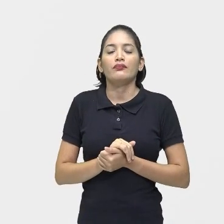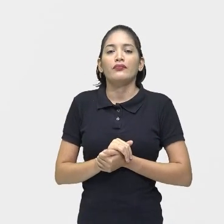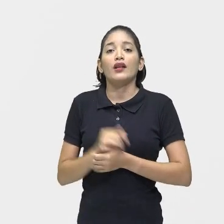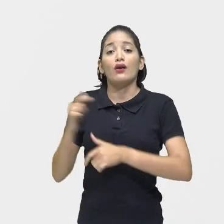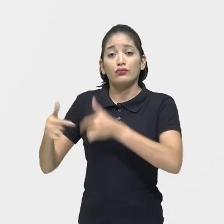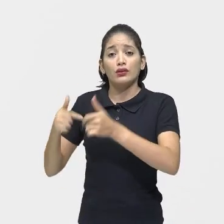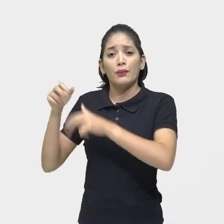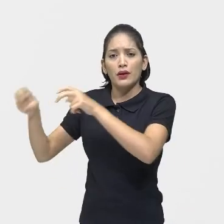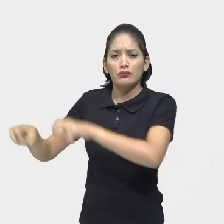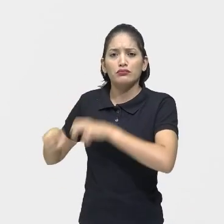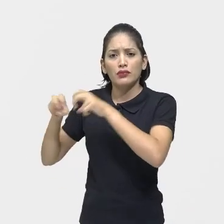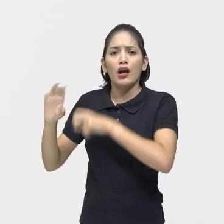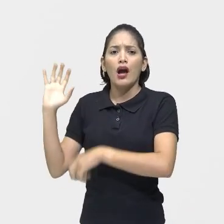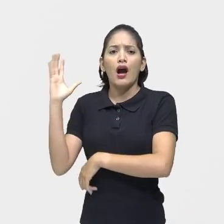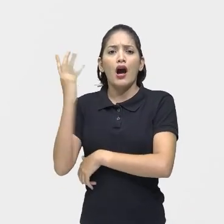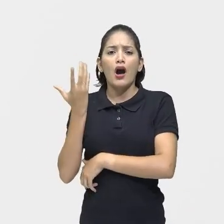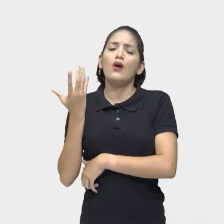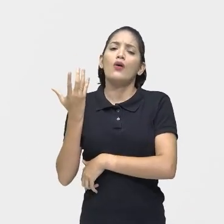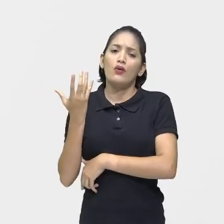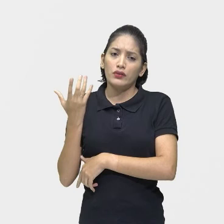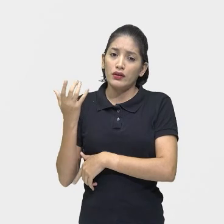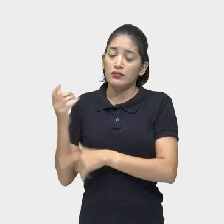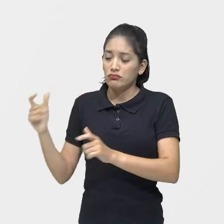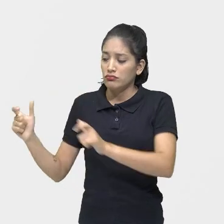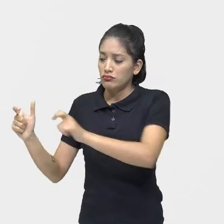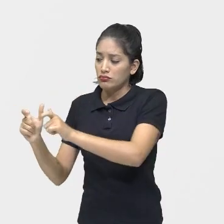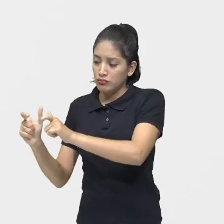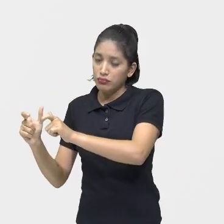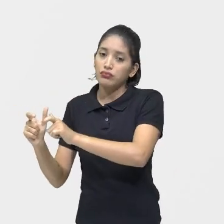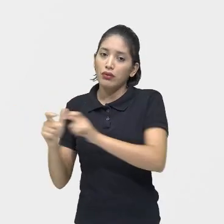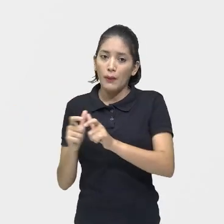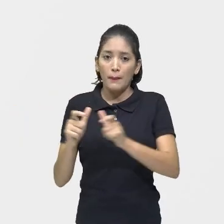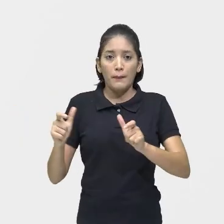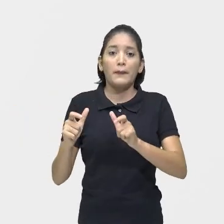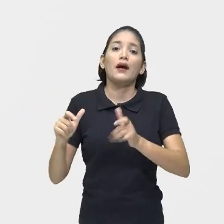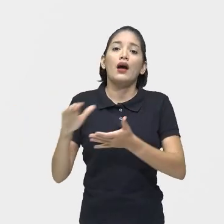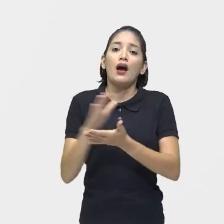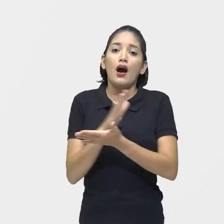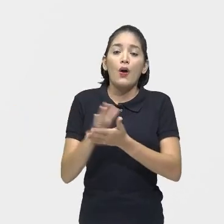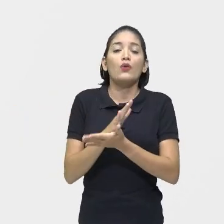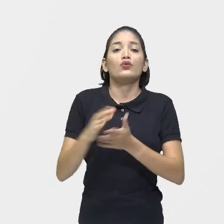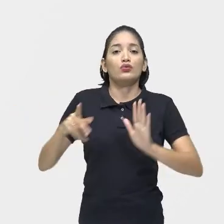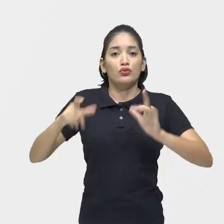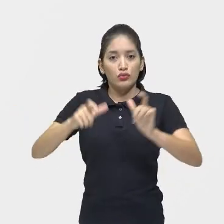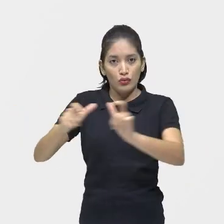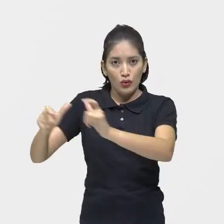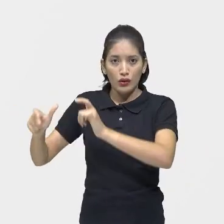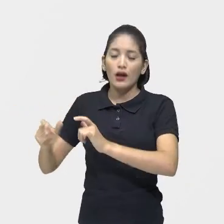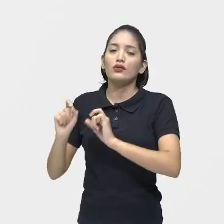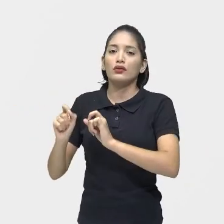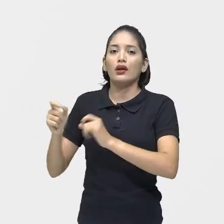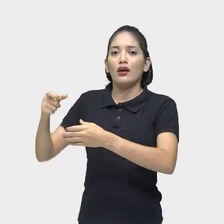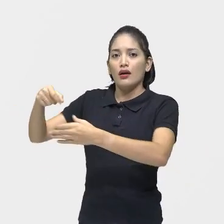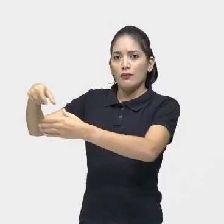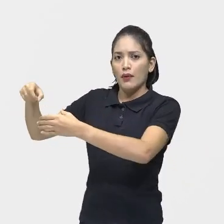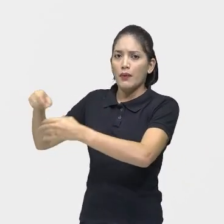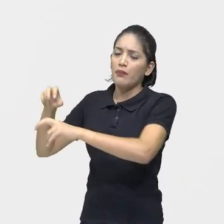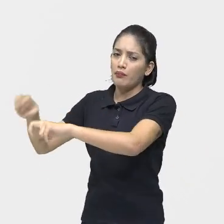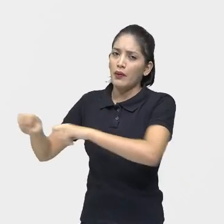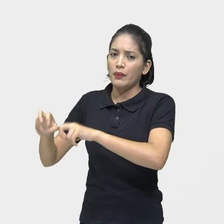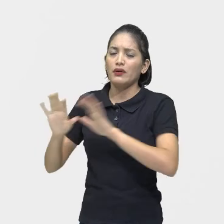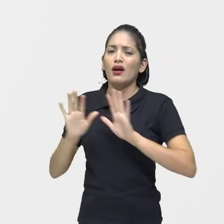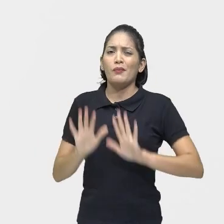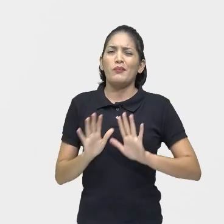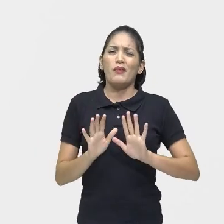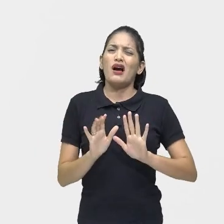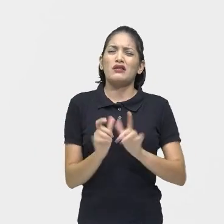ela ocorre aí em pequenas e médias propriedades, tá bom? Onde vai ser cultivado. Ah, professora, mas não é